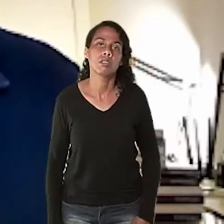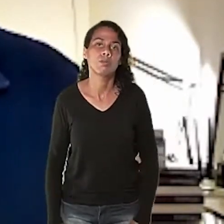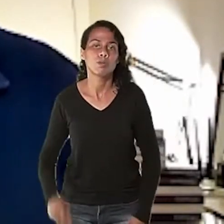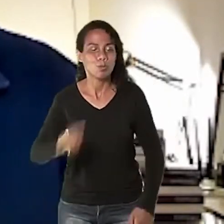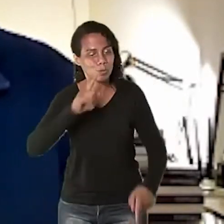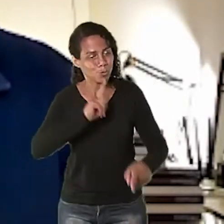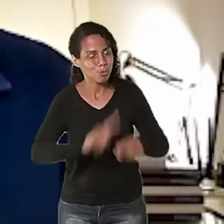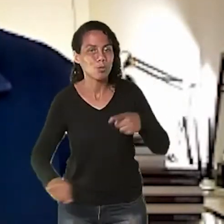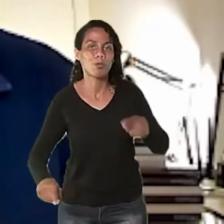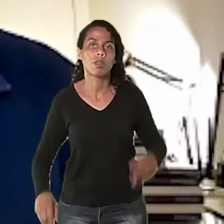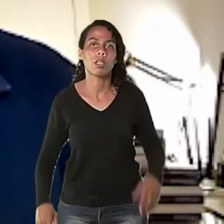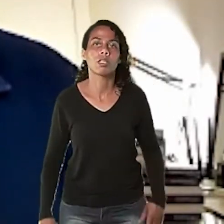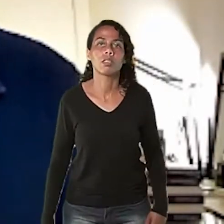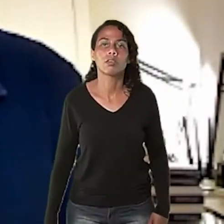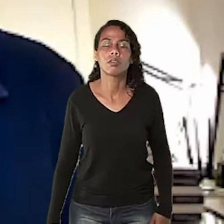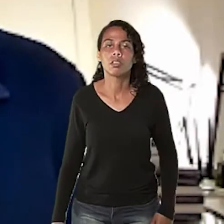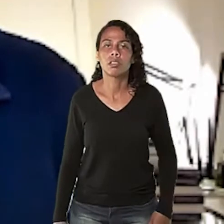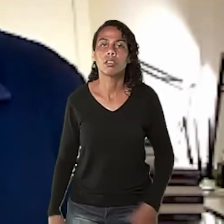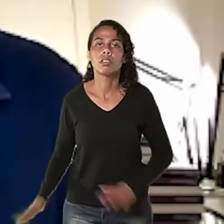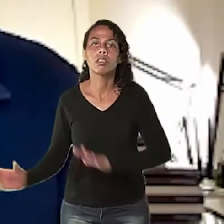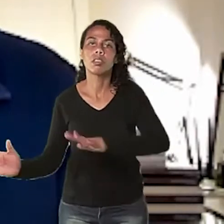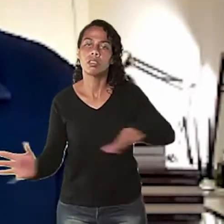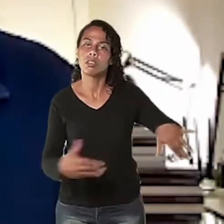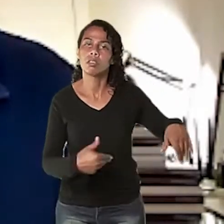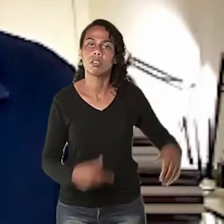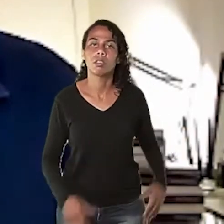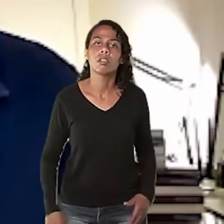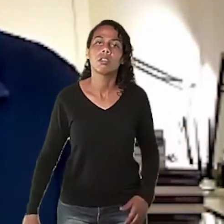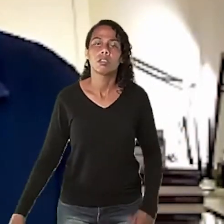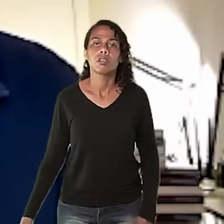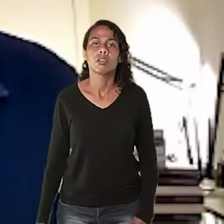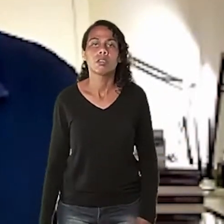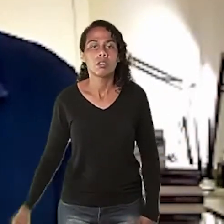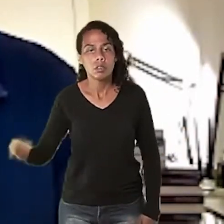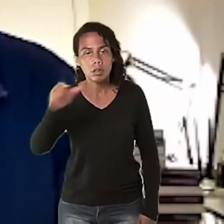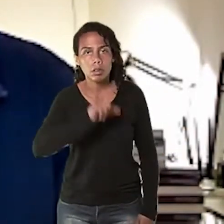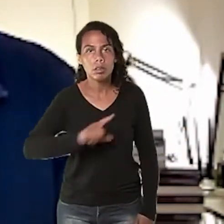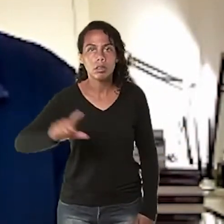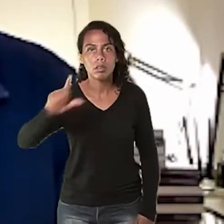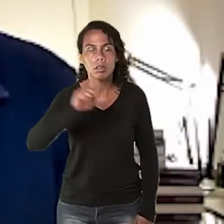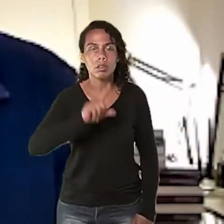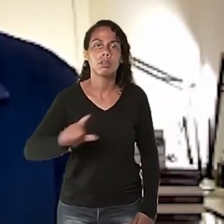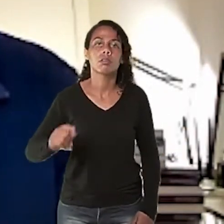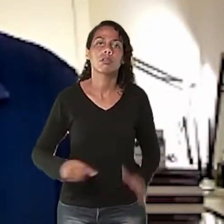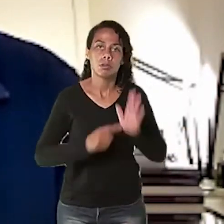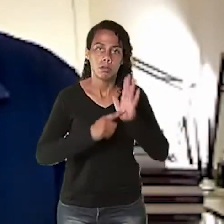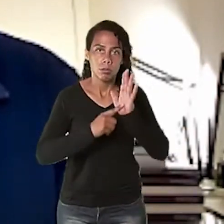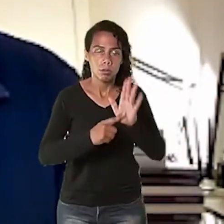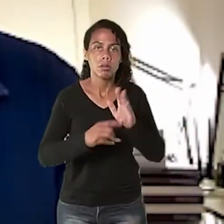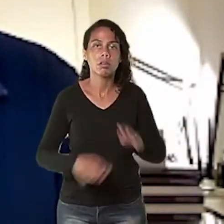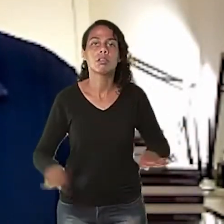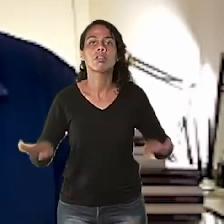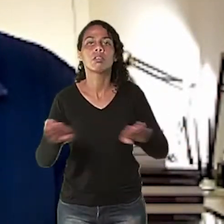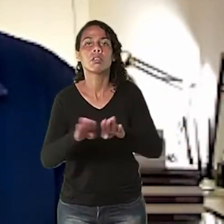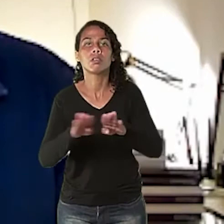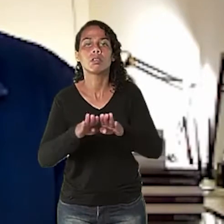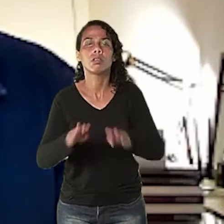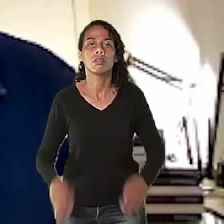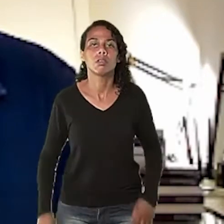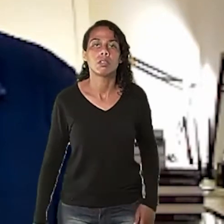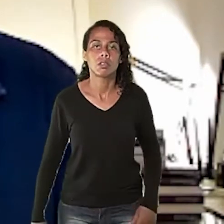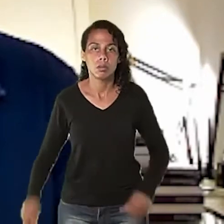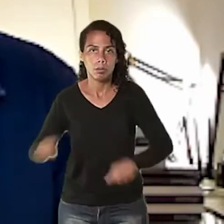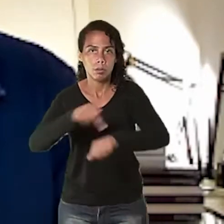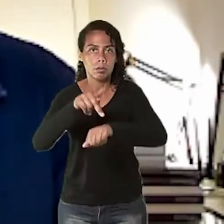todo mundo entende o que eu penso sobre o Haiti, como também entende o que eu penso sobre Gaza, nos textos de Gaza, sobre Jerusalém e tal, mas